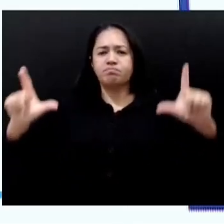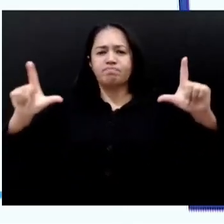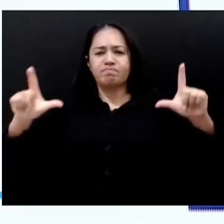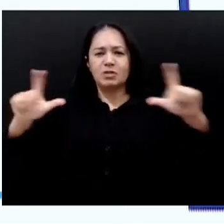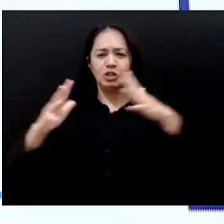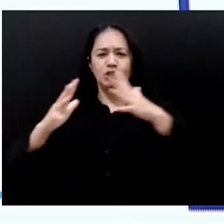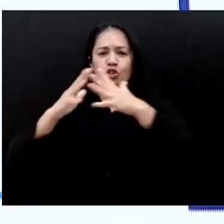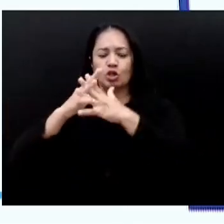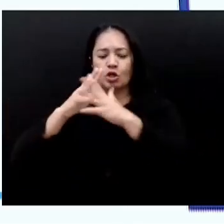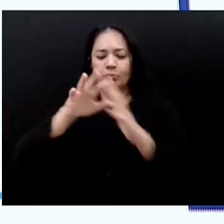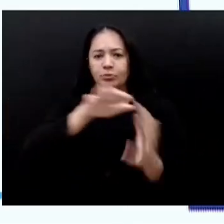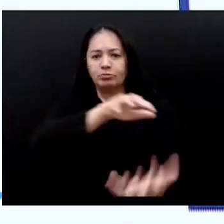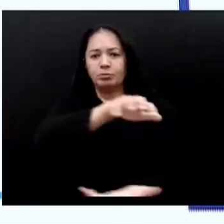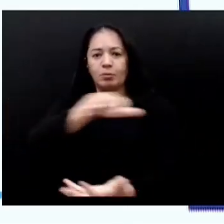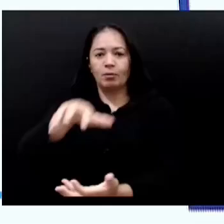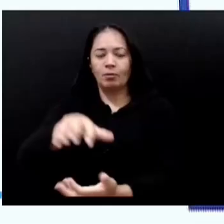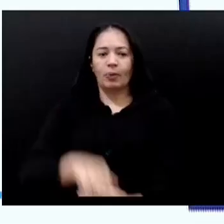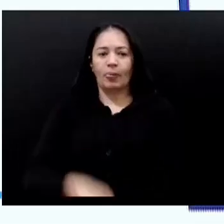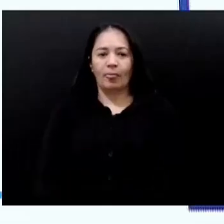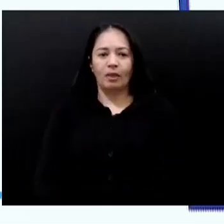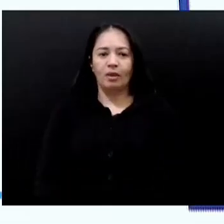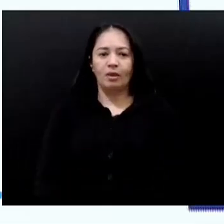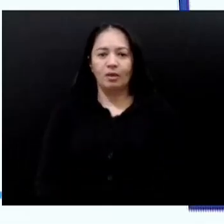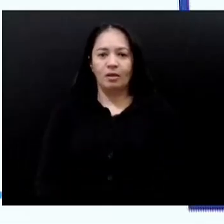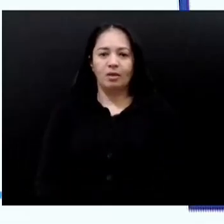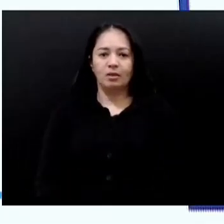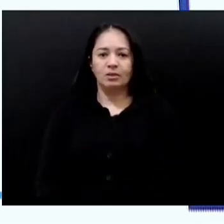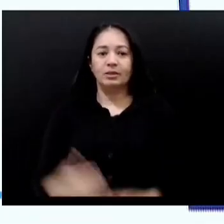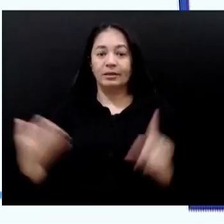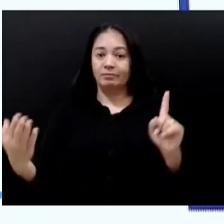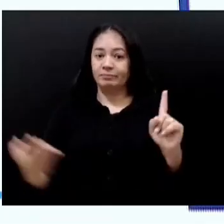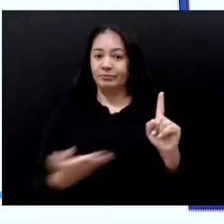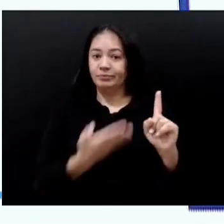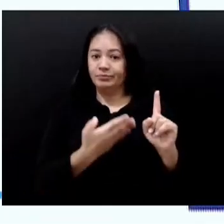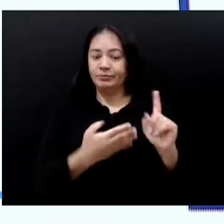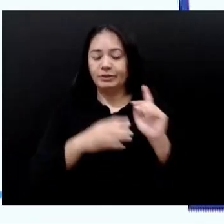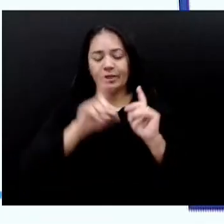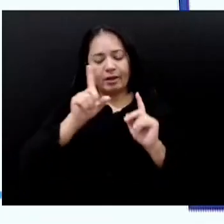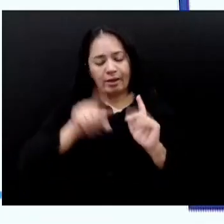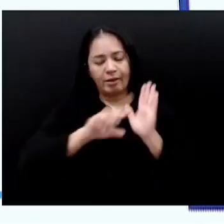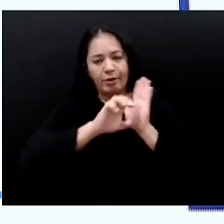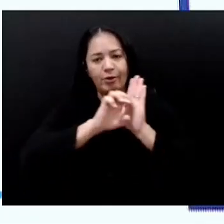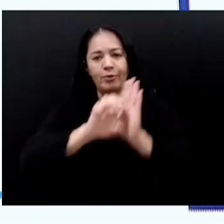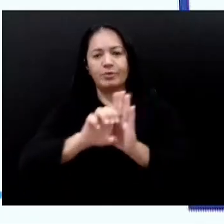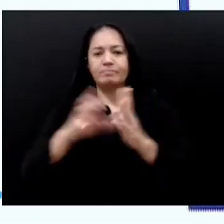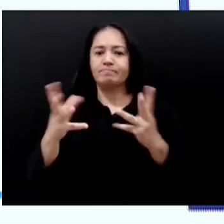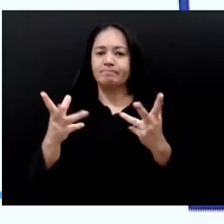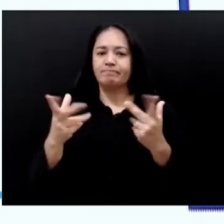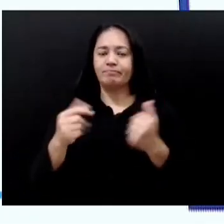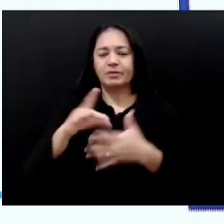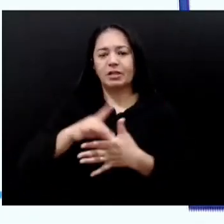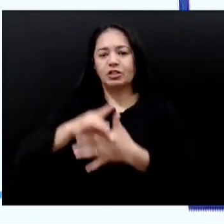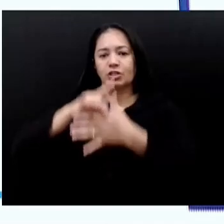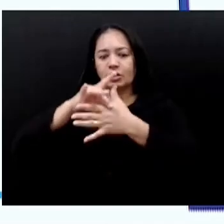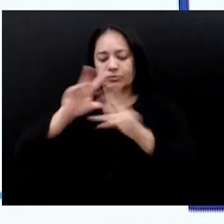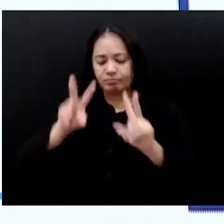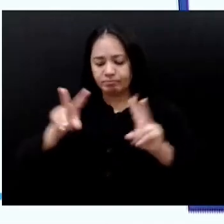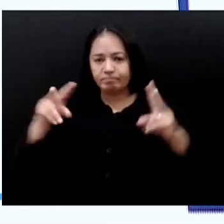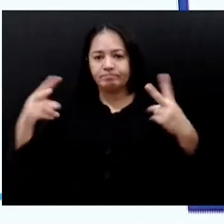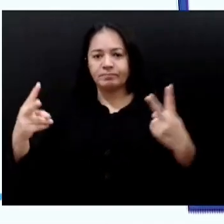mundial. Arthur Flose é um exemplo brilhante de liderança e visão, cuja paixão pelo gin e